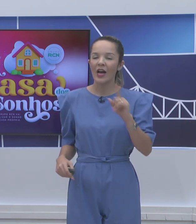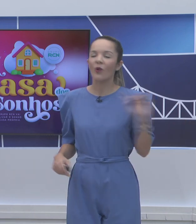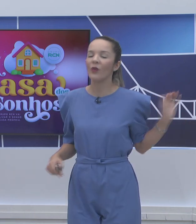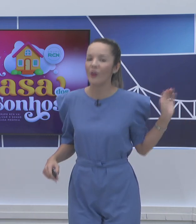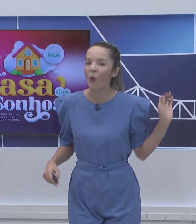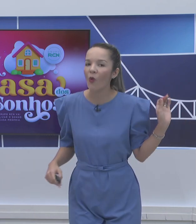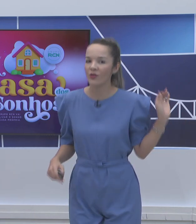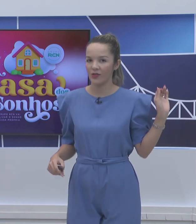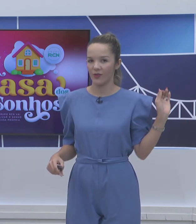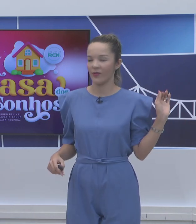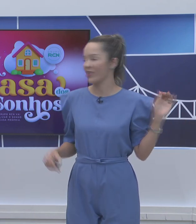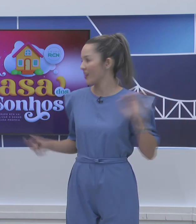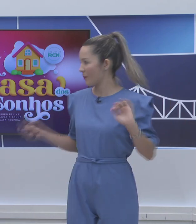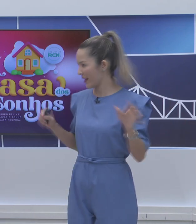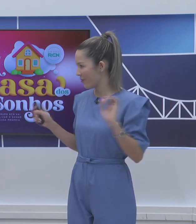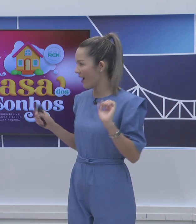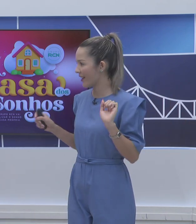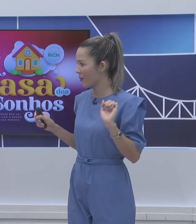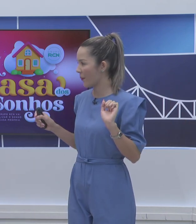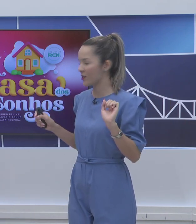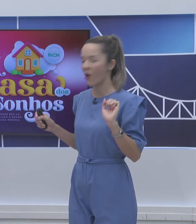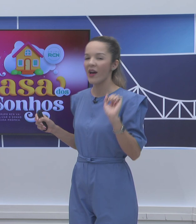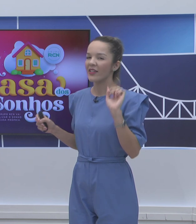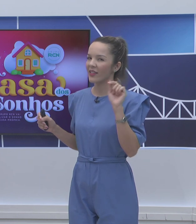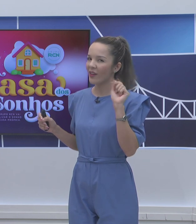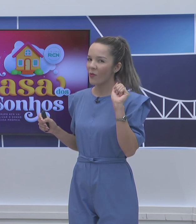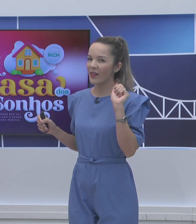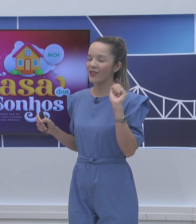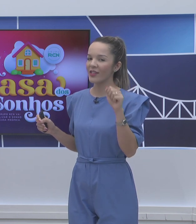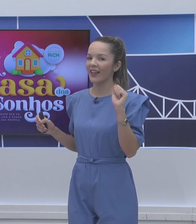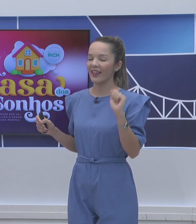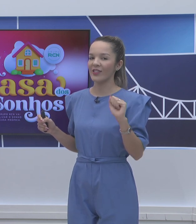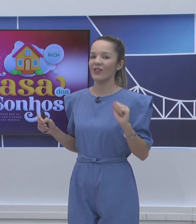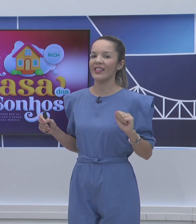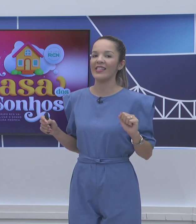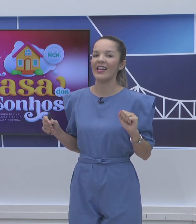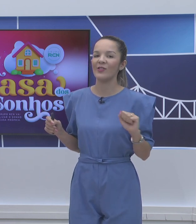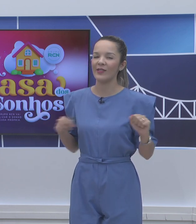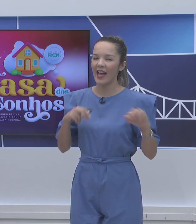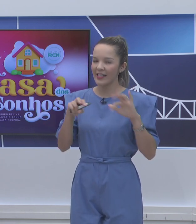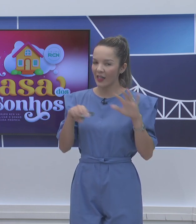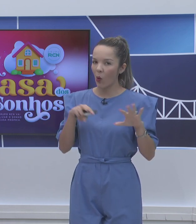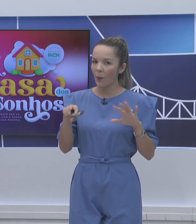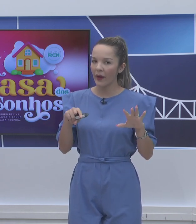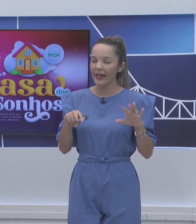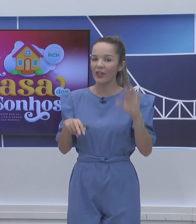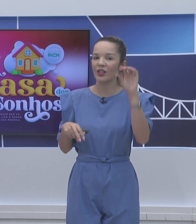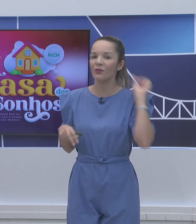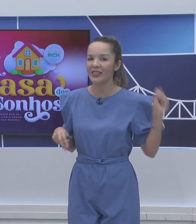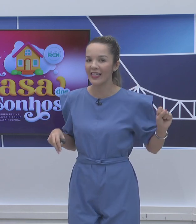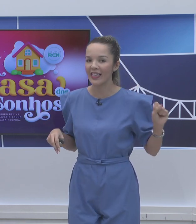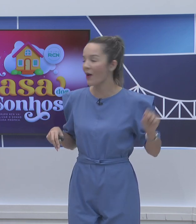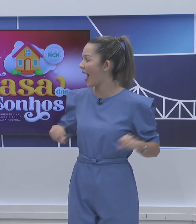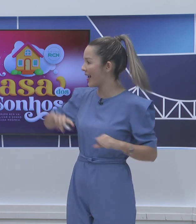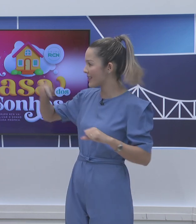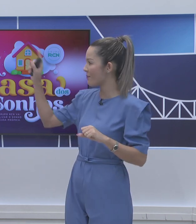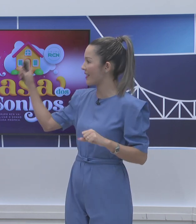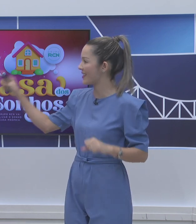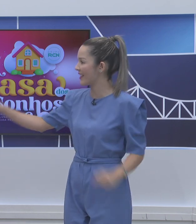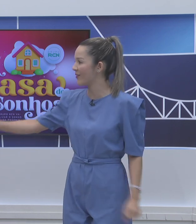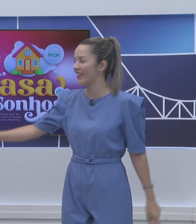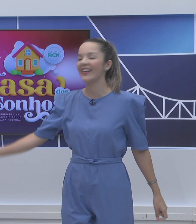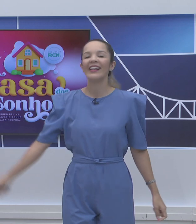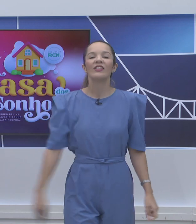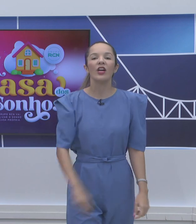aí curioso, a gente já pega e fala, né, pro pessoal? Fala, né? Já dá uma olhadinha lá nas nossas redes sociais, acompanha, ativa o sininho, arrasta